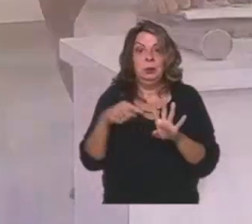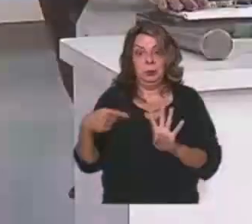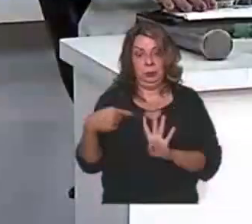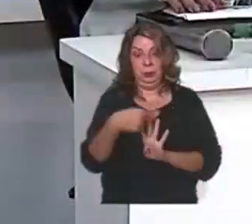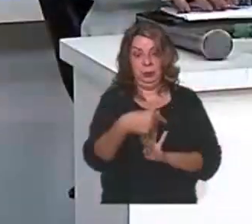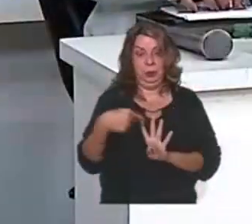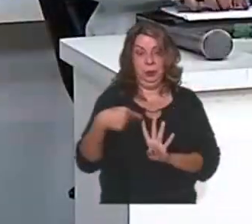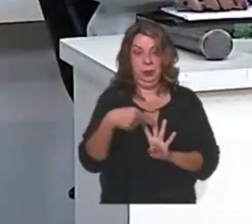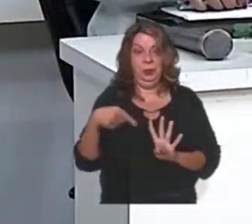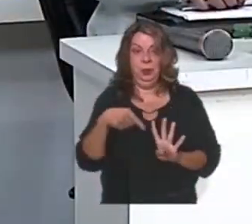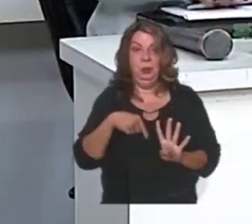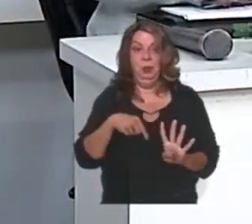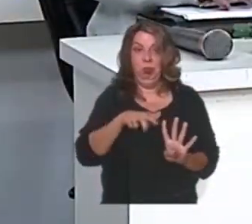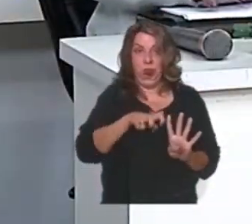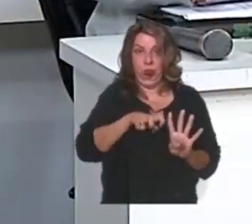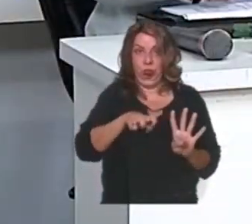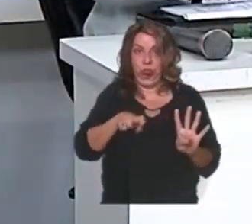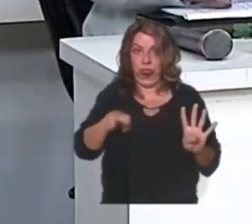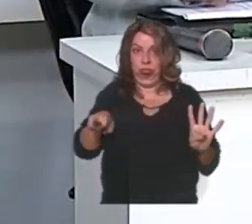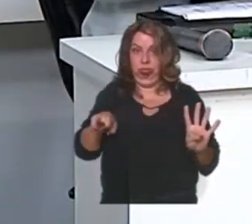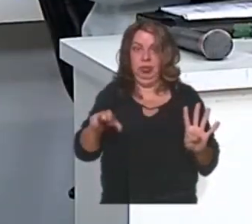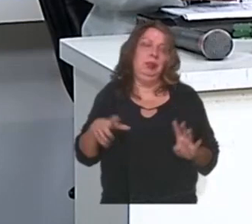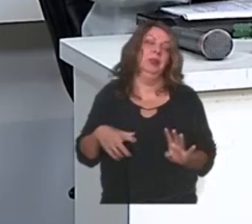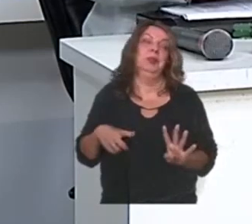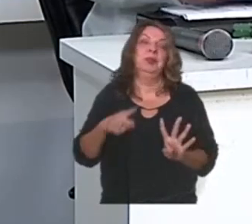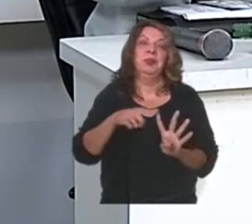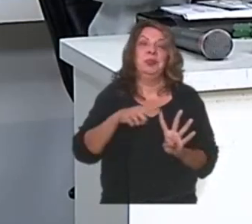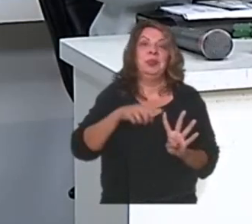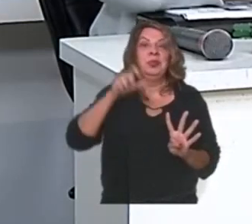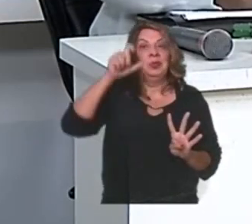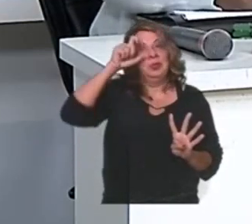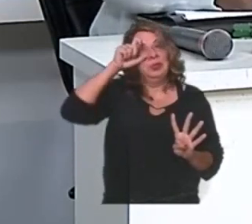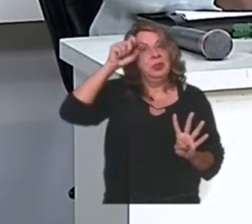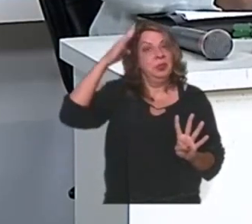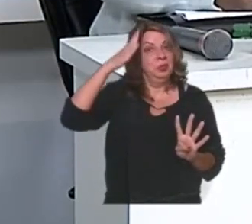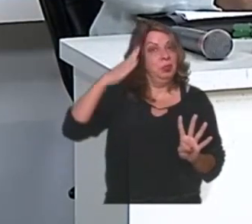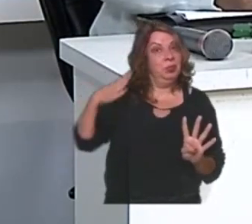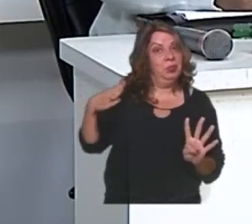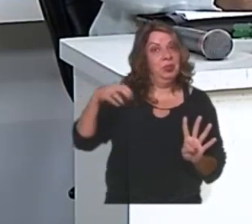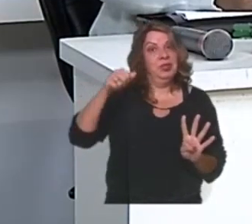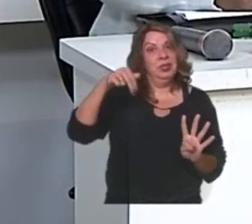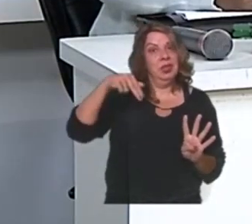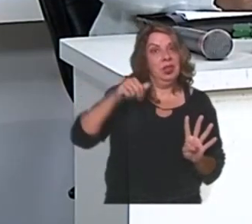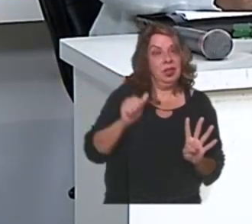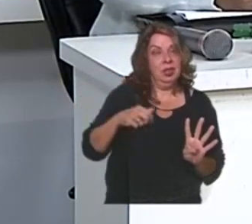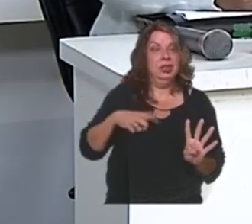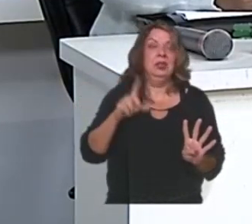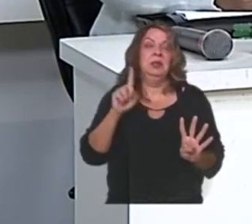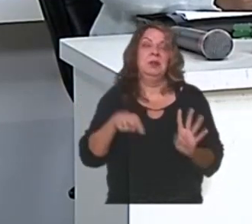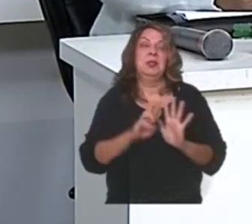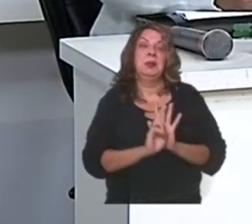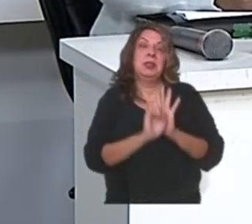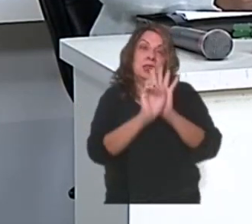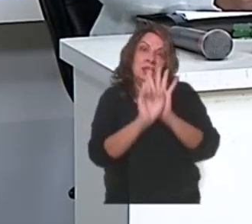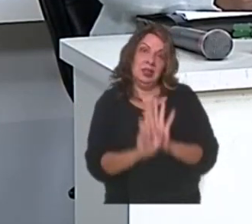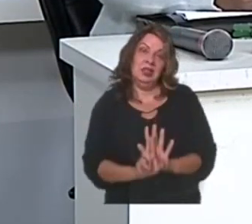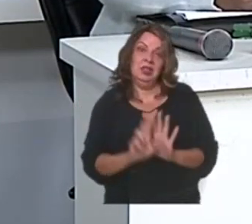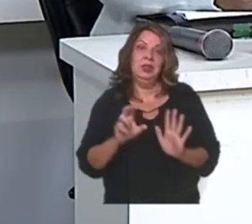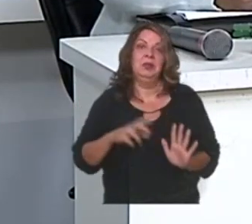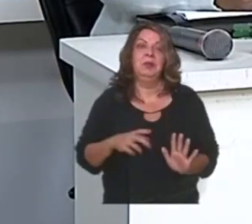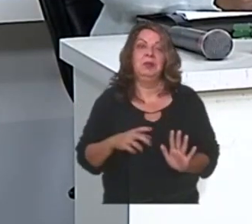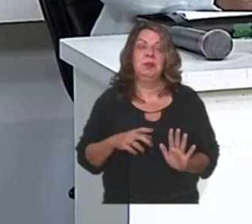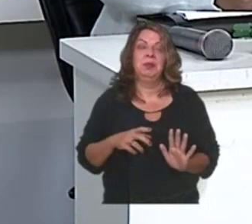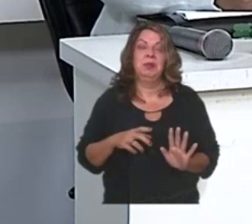nossa bancada da auditoria. Todos já postos. Ana Carolina de Jesus, auditora e representante da Sergestão, Auditores Independentes